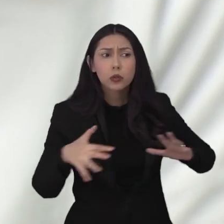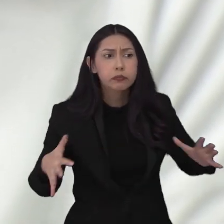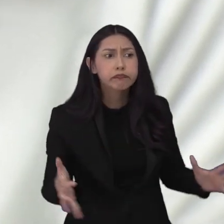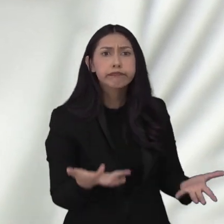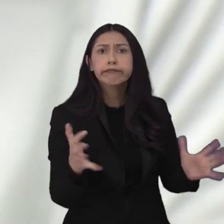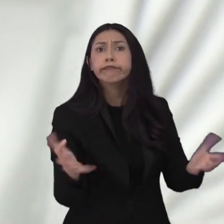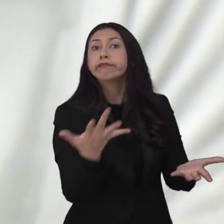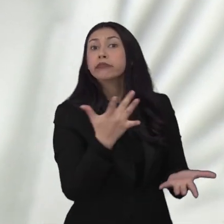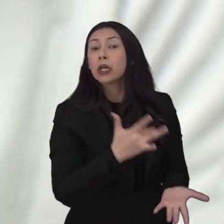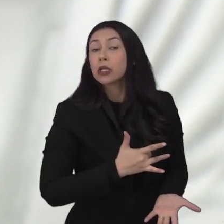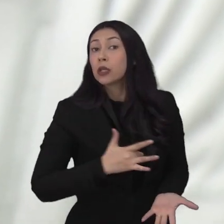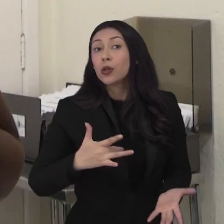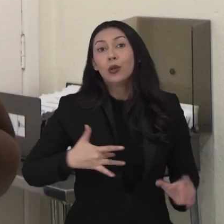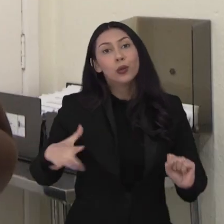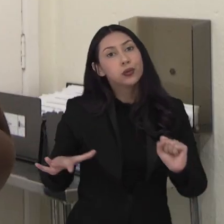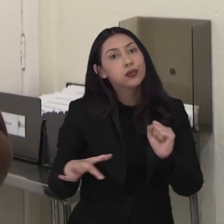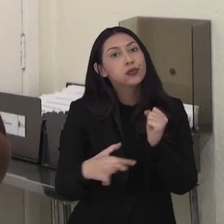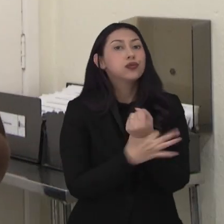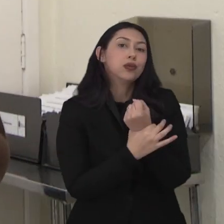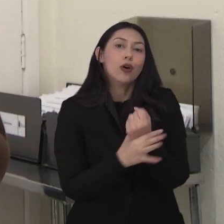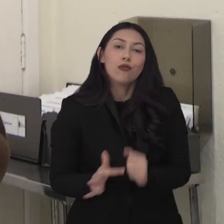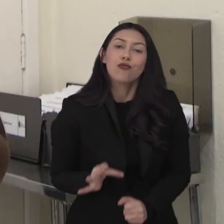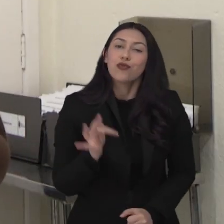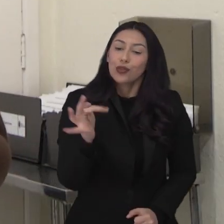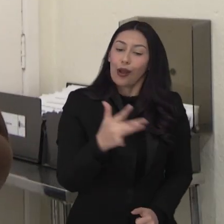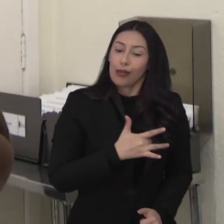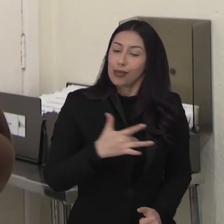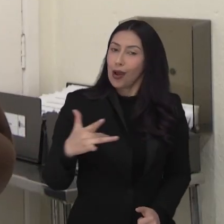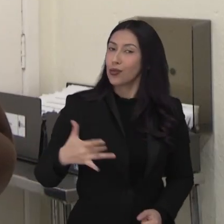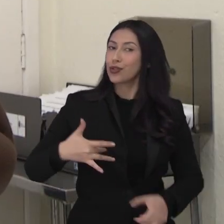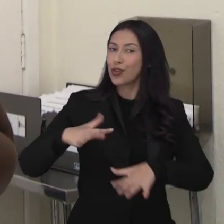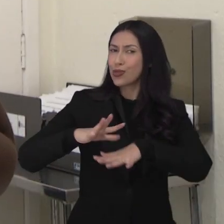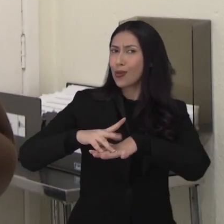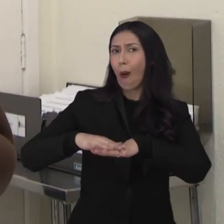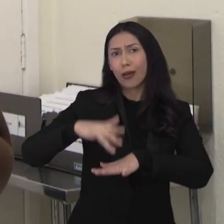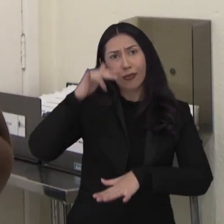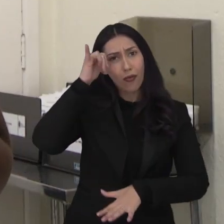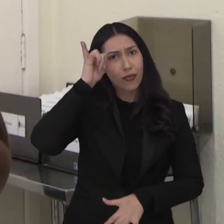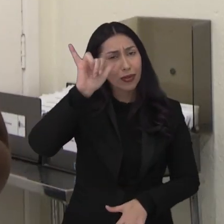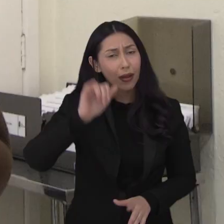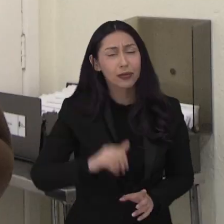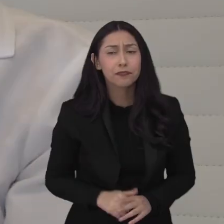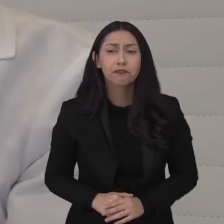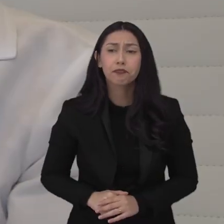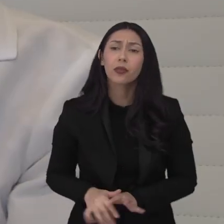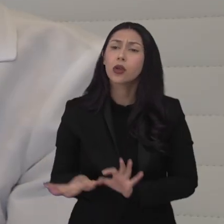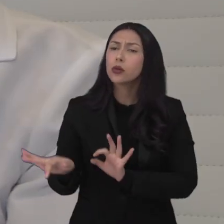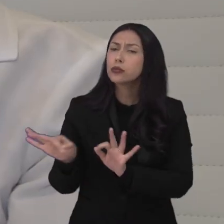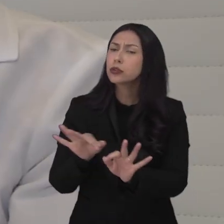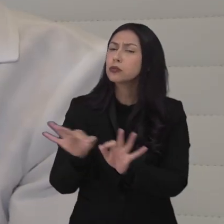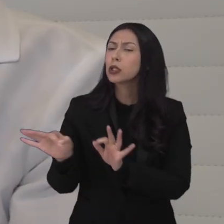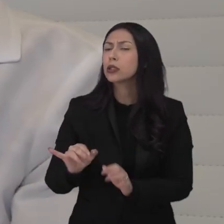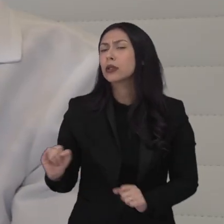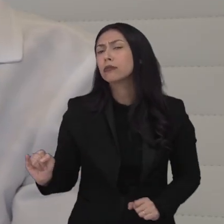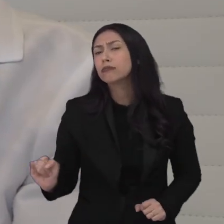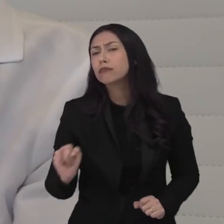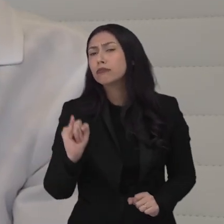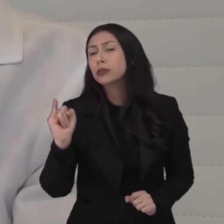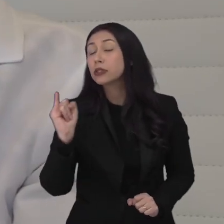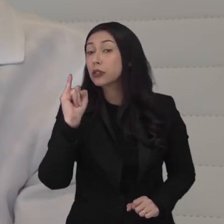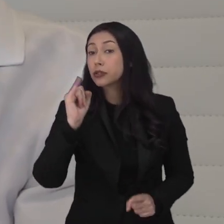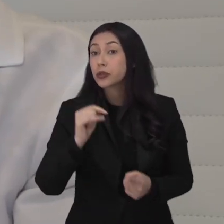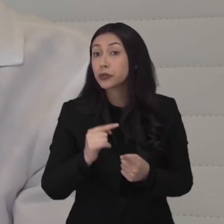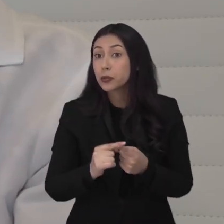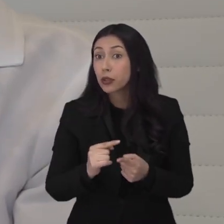saúde é uma forma de garantir que o futuro seja com mais saúde e prevenção e menos doenças esse projeto vai ser